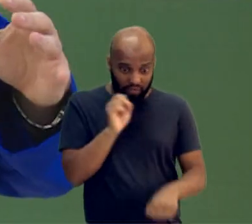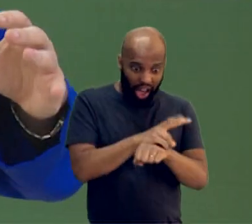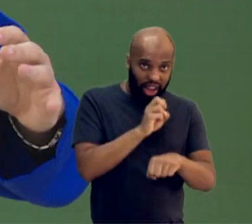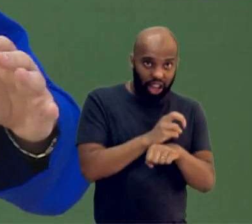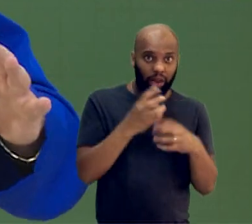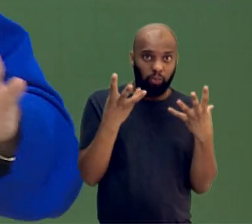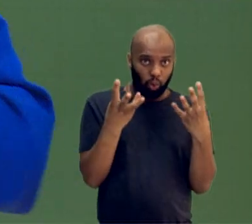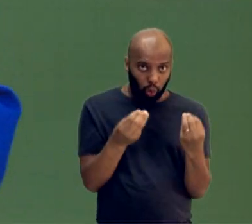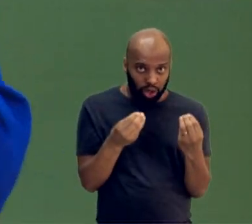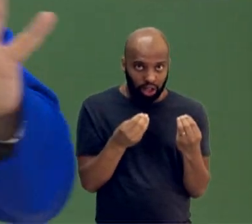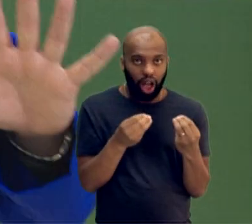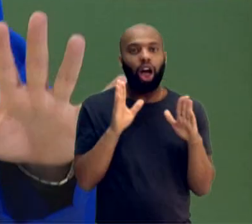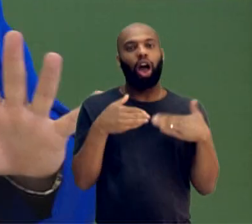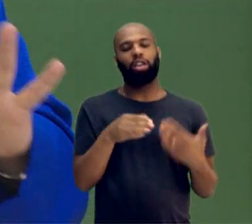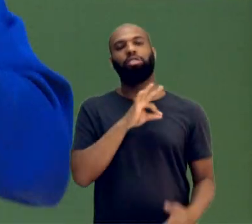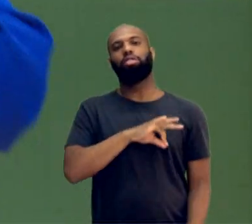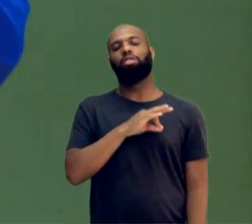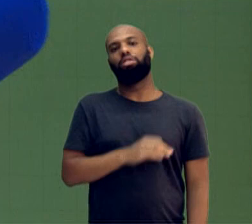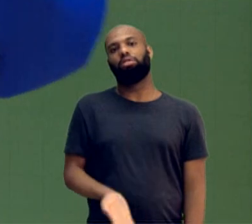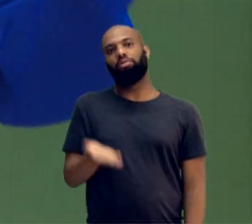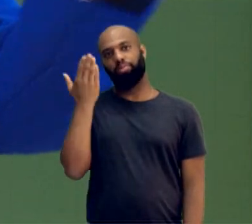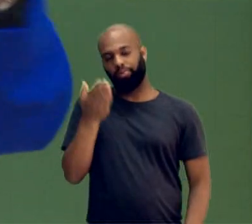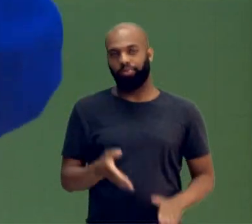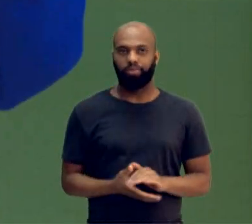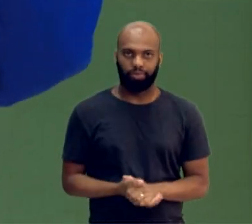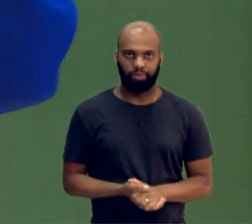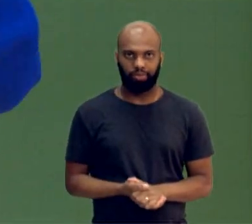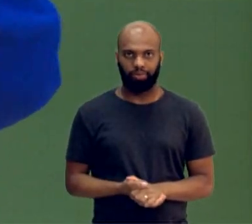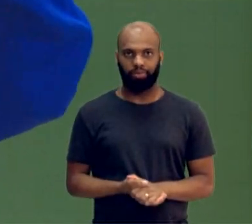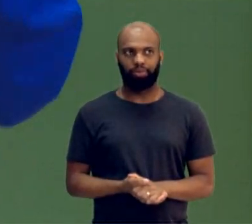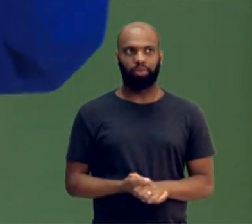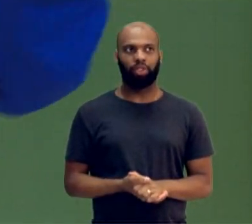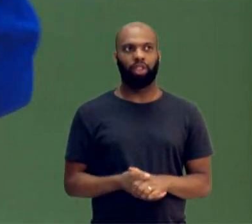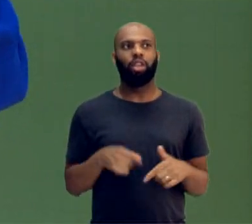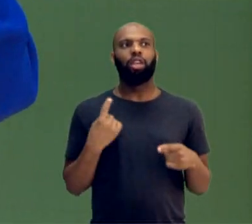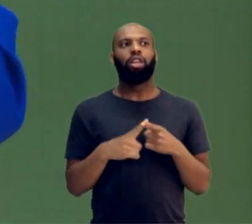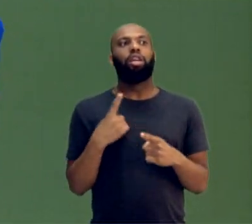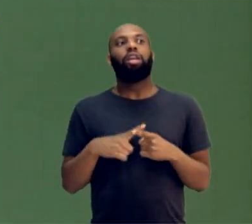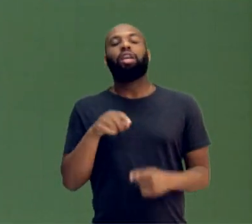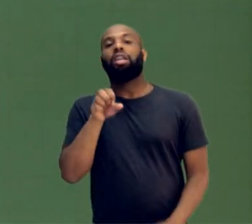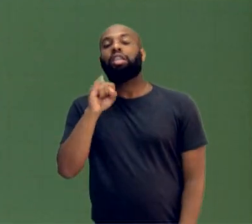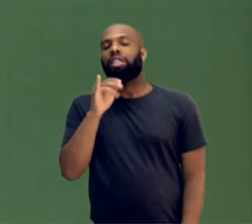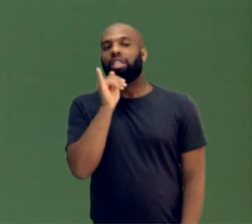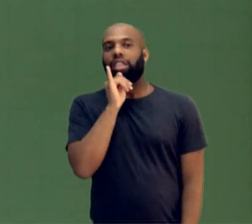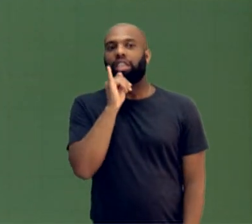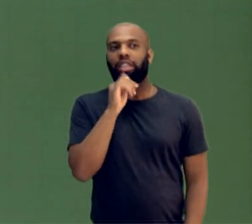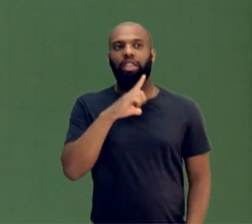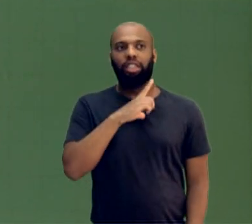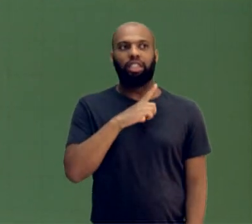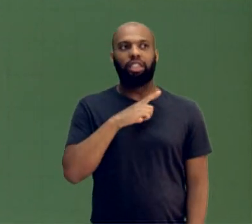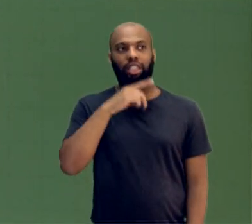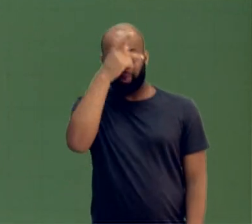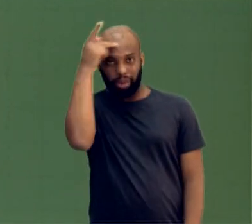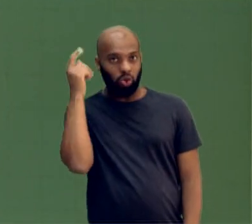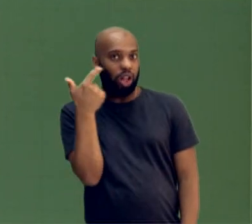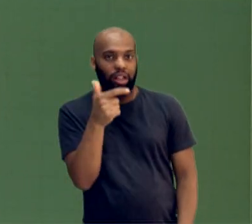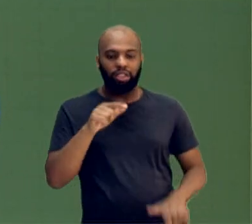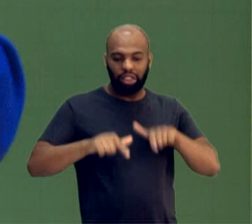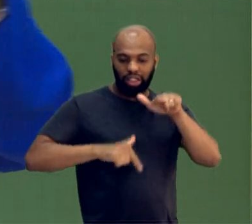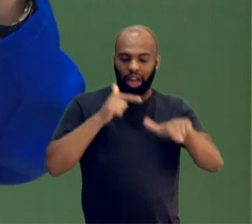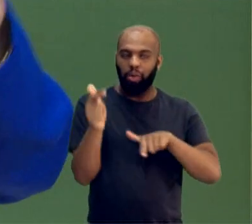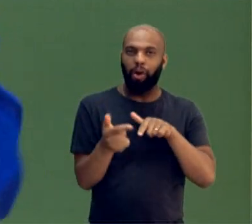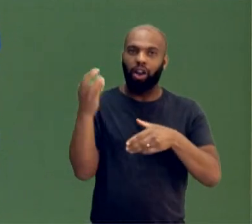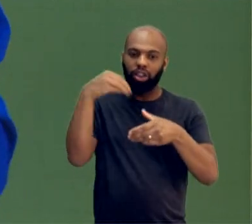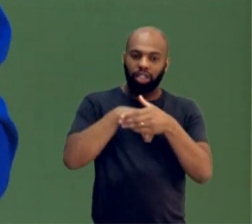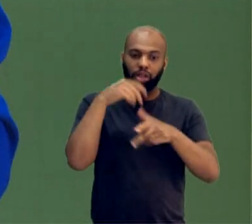tem um desemprego, digamos, vamos pegar um número utópico, mas só para uma deliberação aqui, você tem um desemprego na população